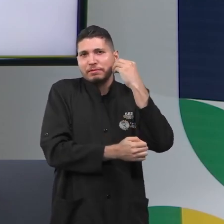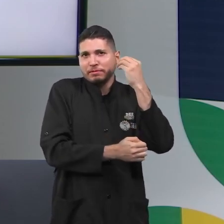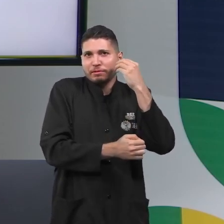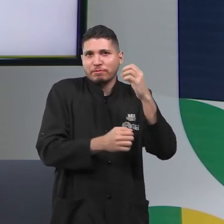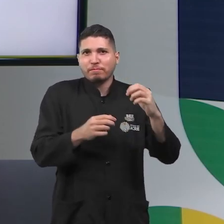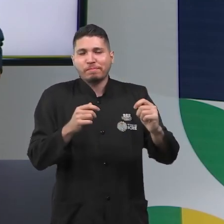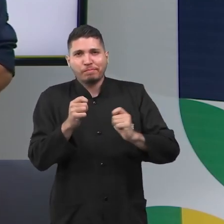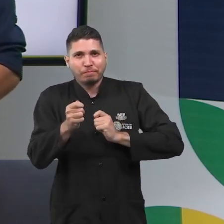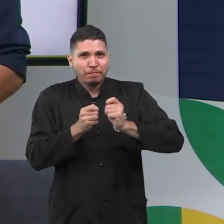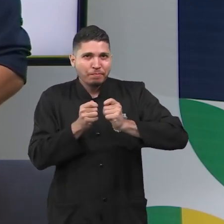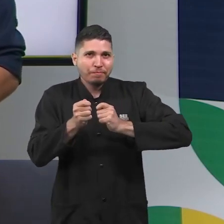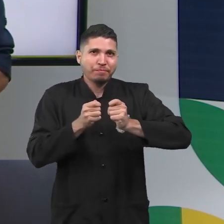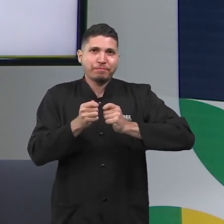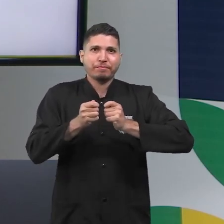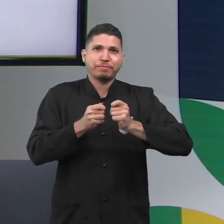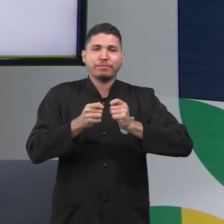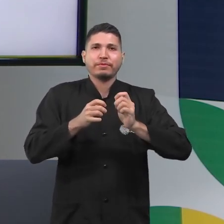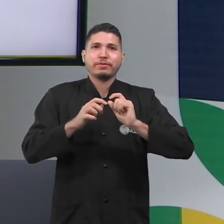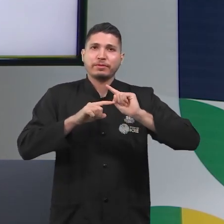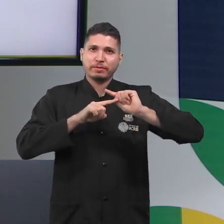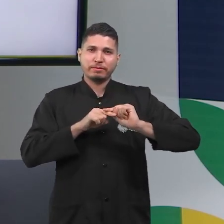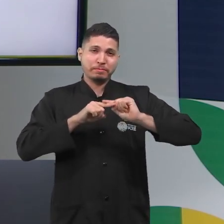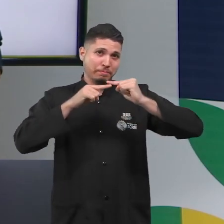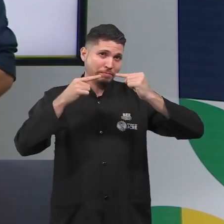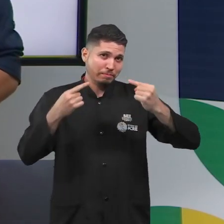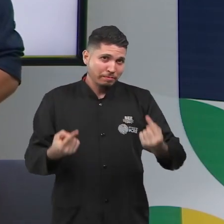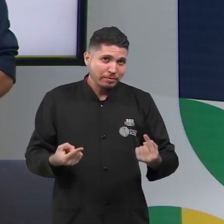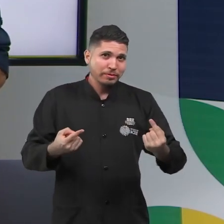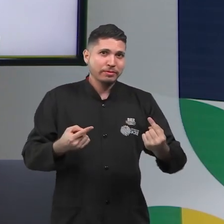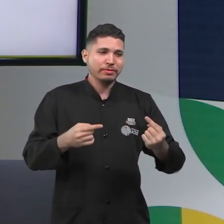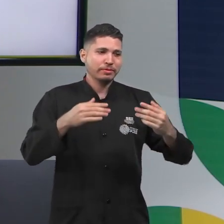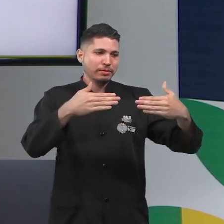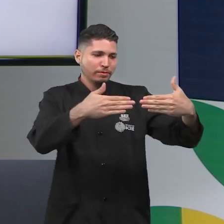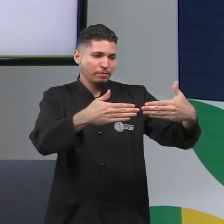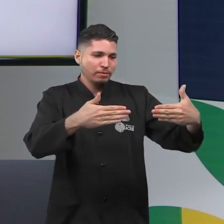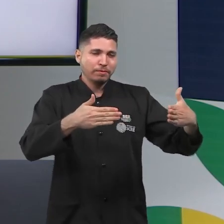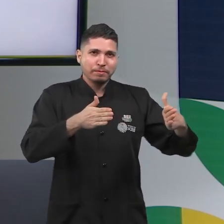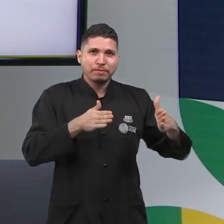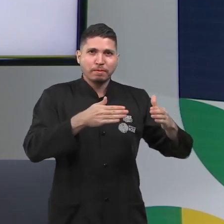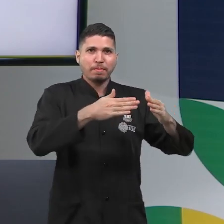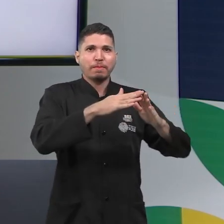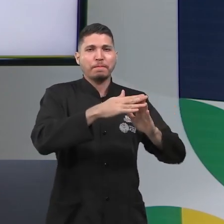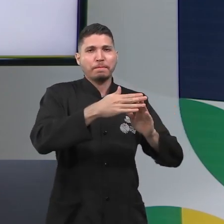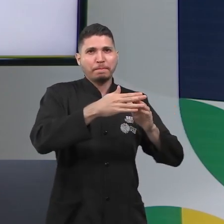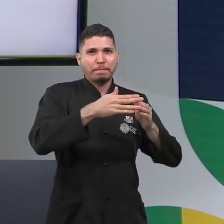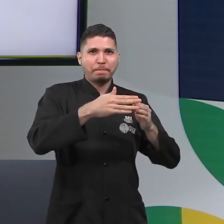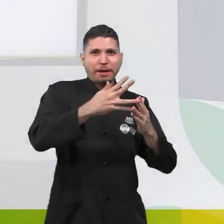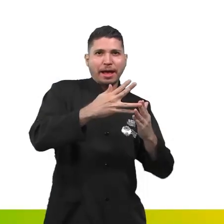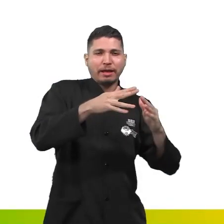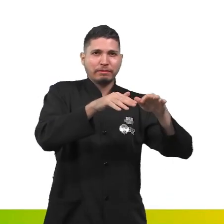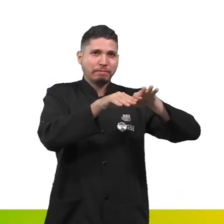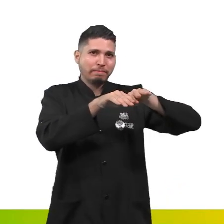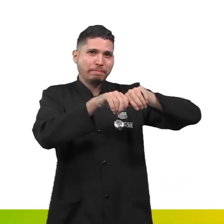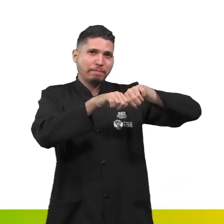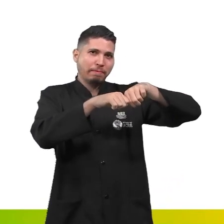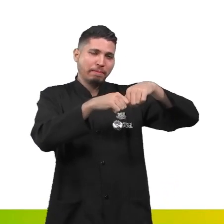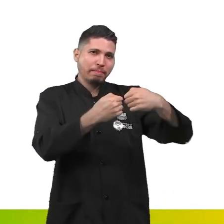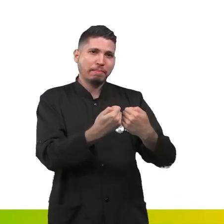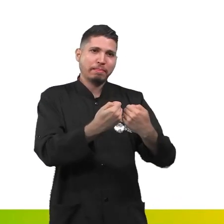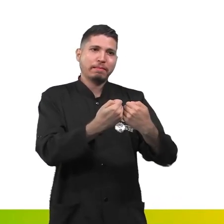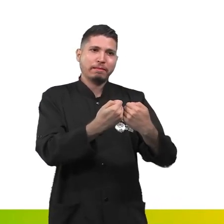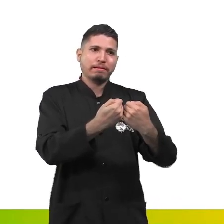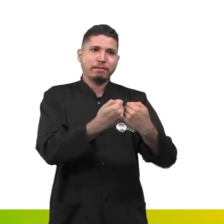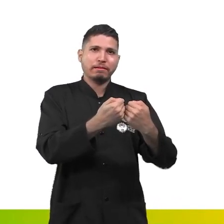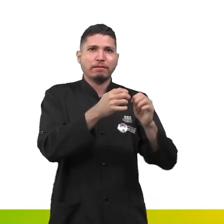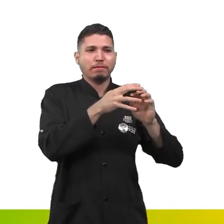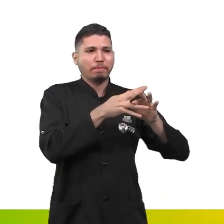que acontece, pessoal? A barragem do Fundão rompeu e aí libera todo esse